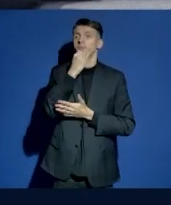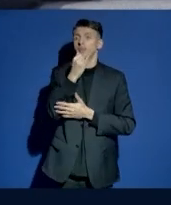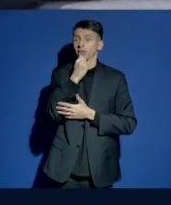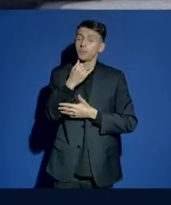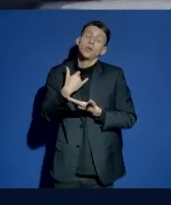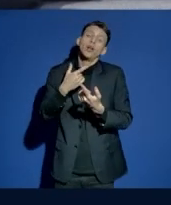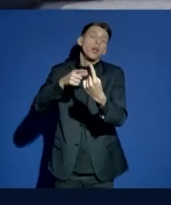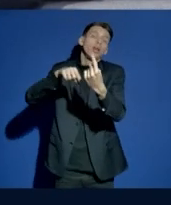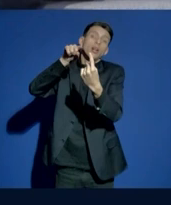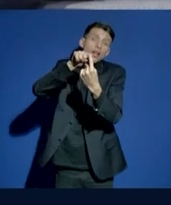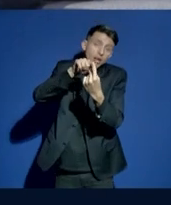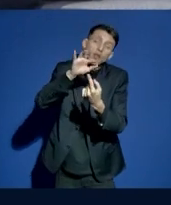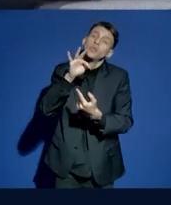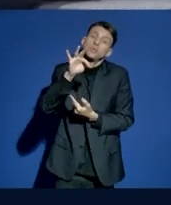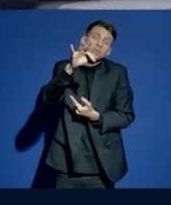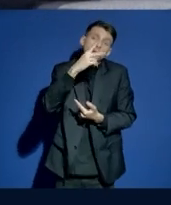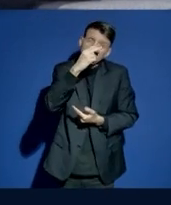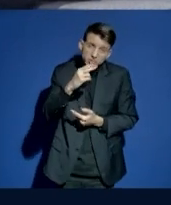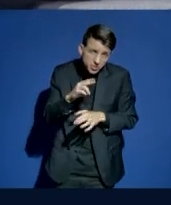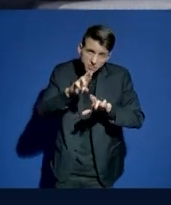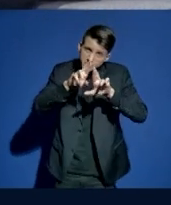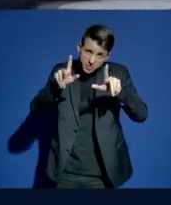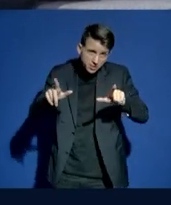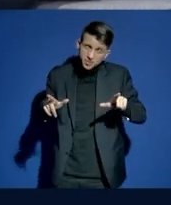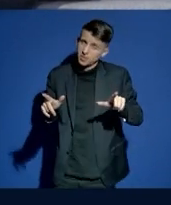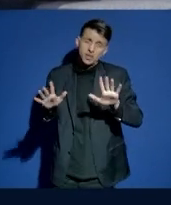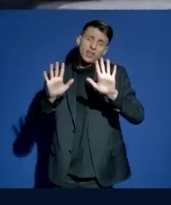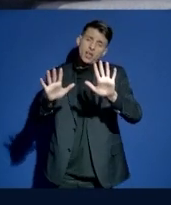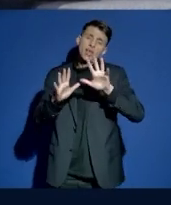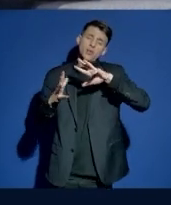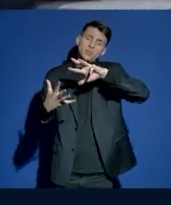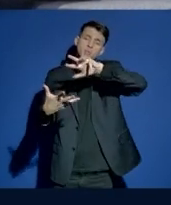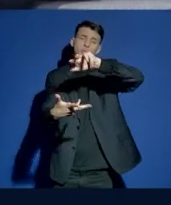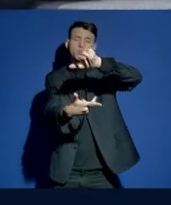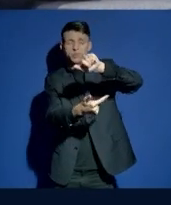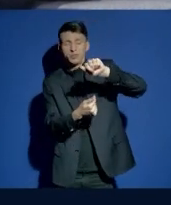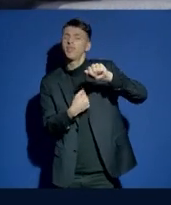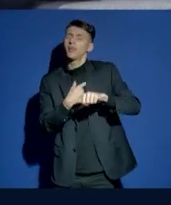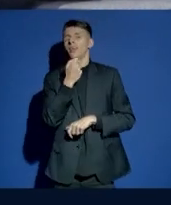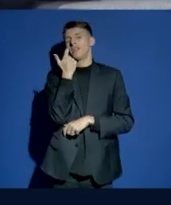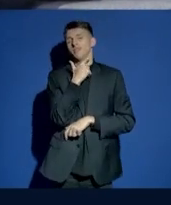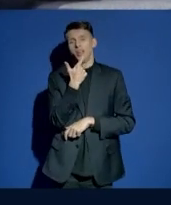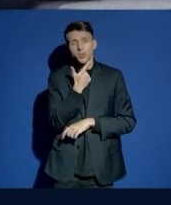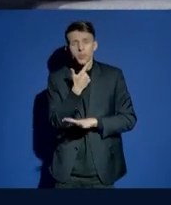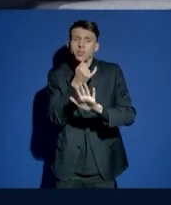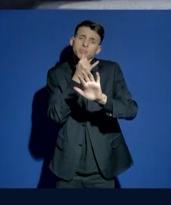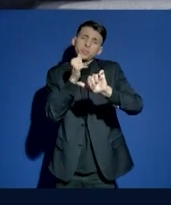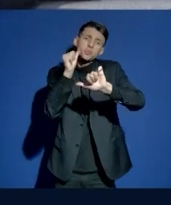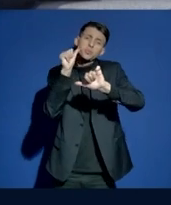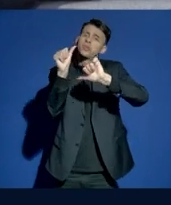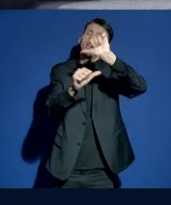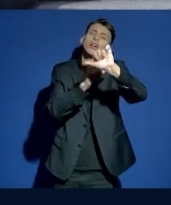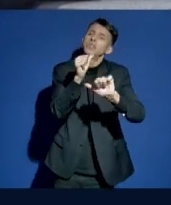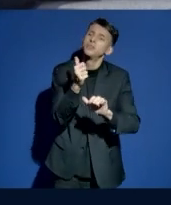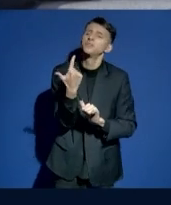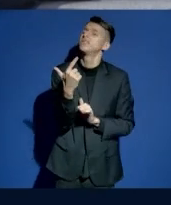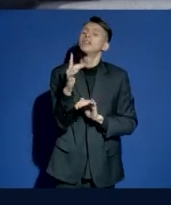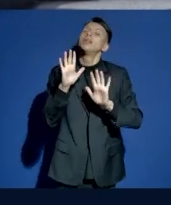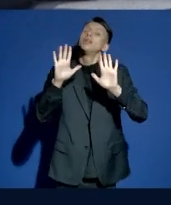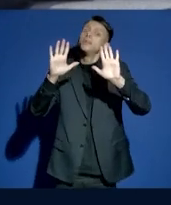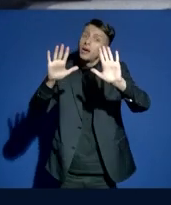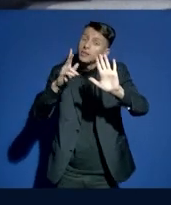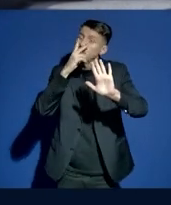significativamente diferentes no mundo inteiro. Os consumidores, é incrível, mas não tem... Tem nuances, mas